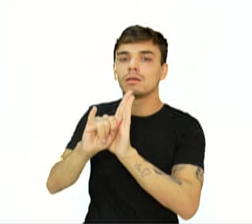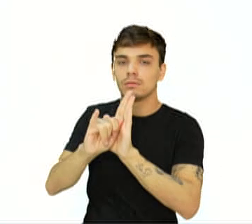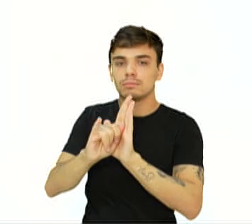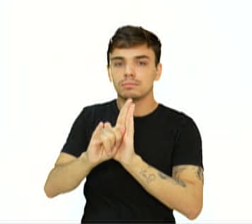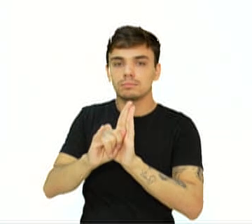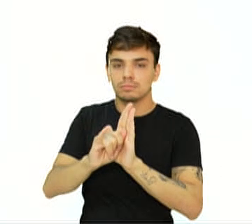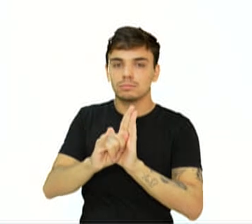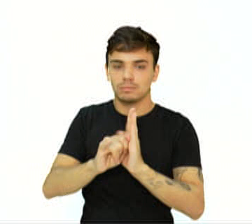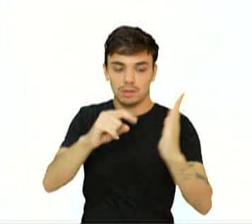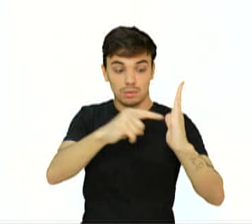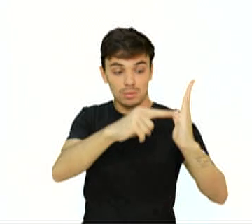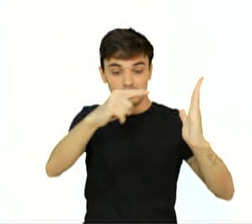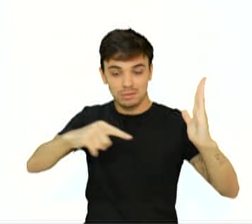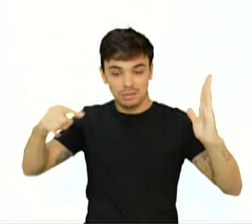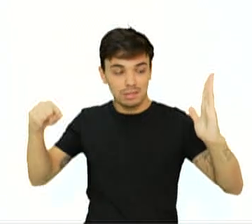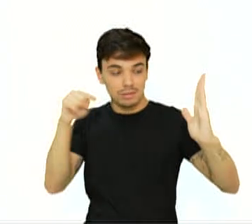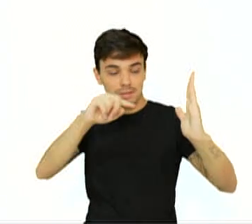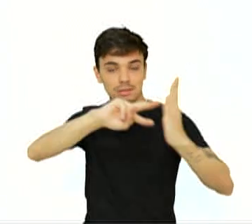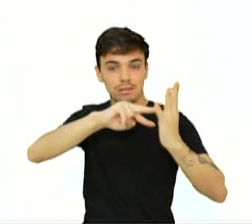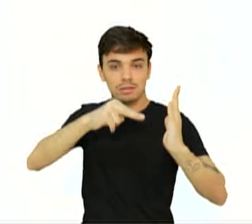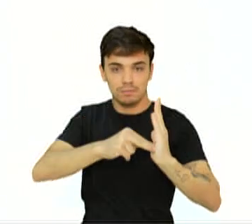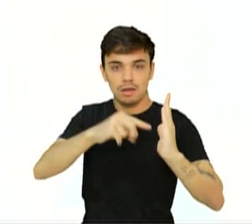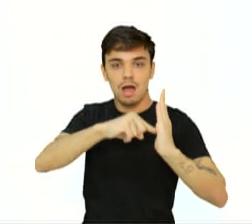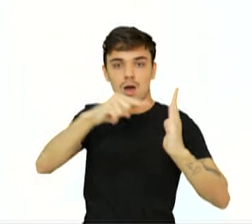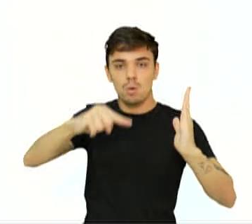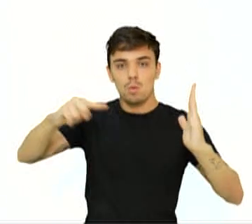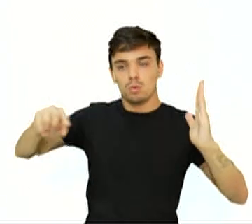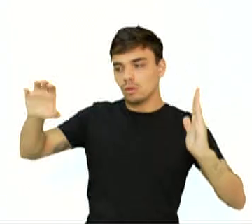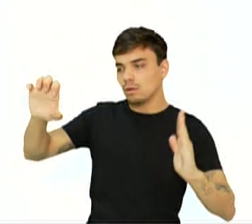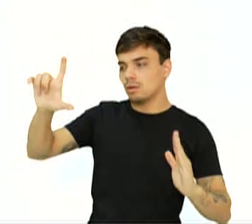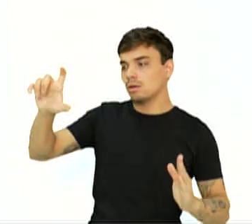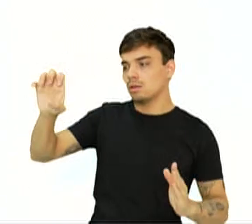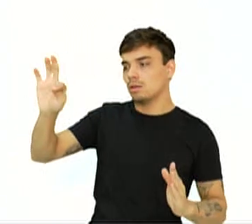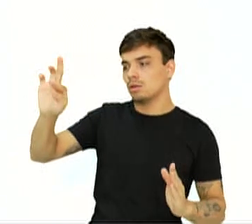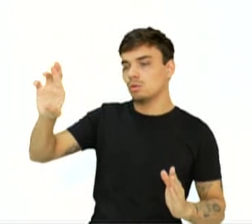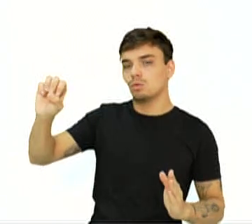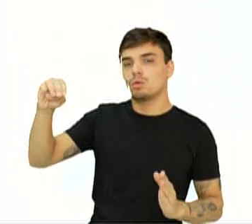de onda eletromagnética, né? No caso, muitos aparelhos usam